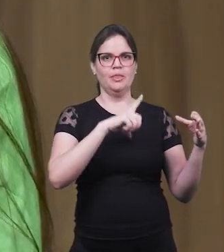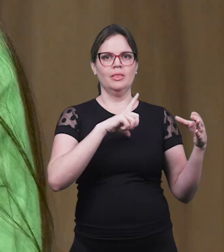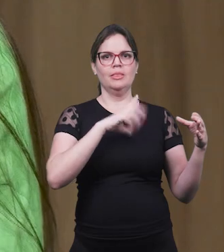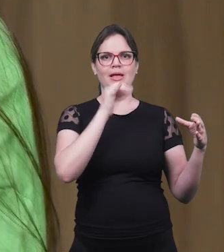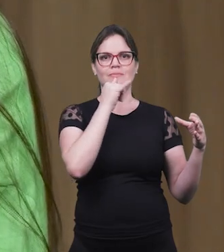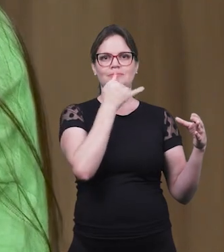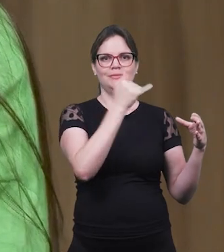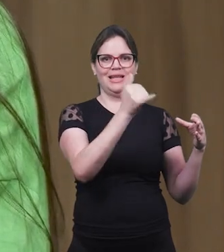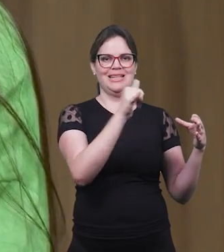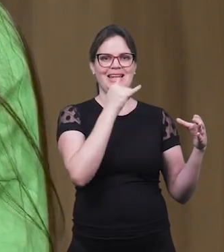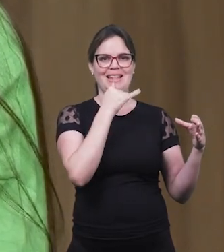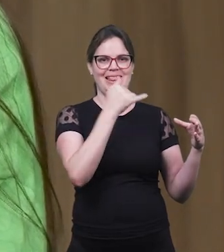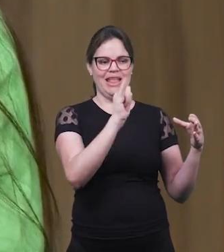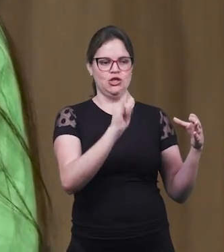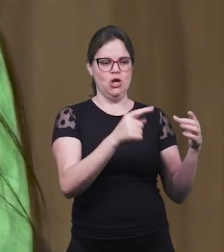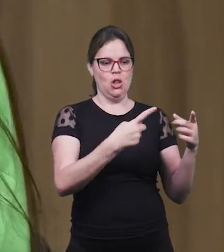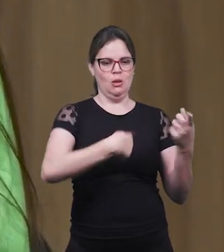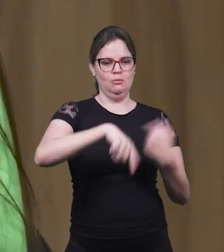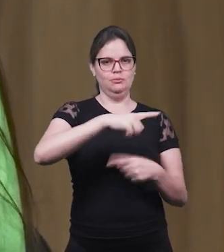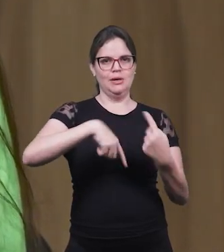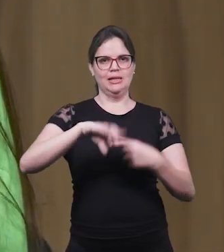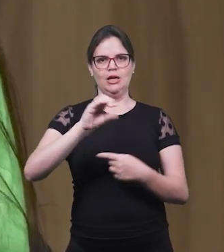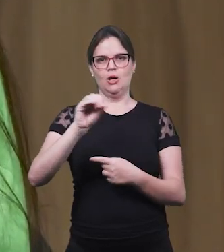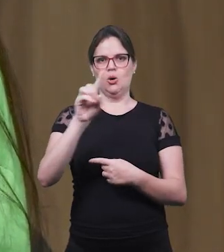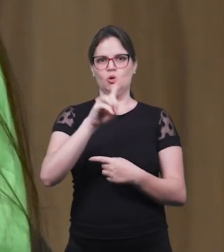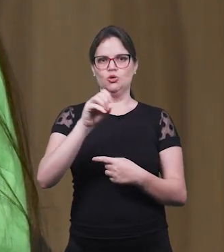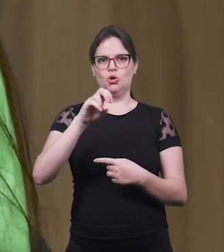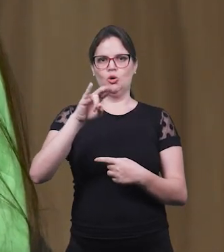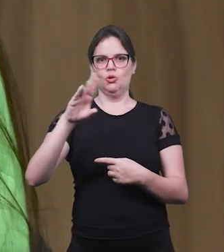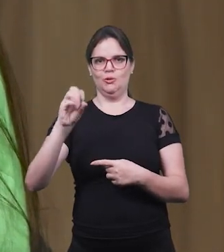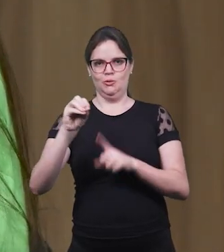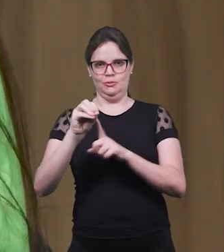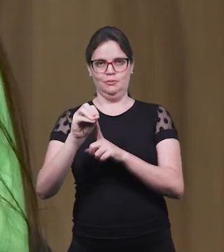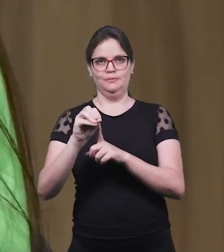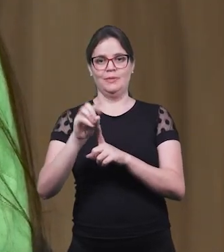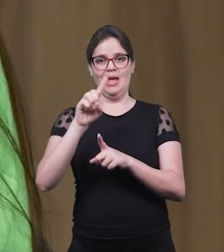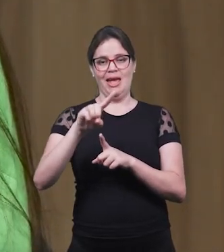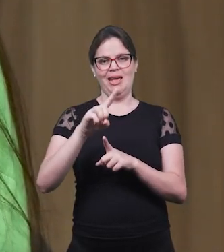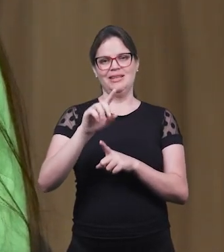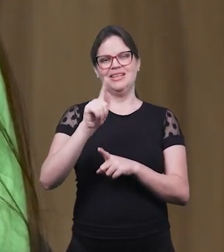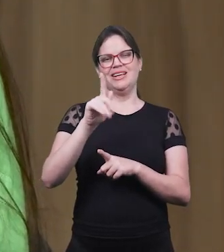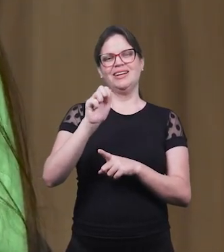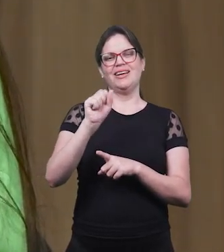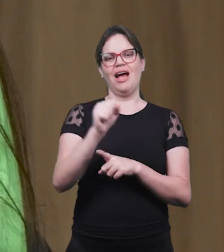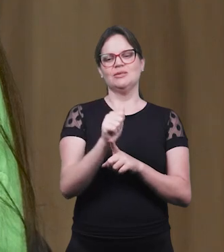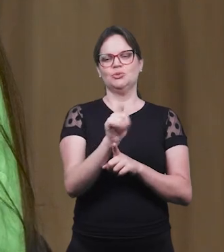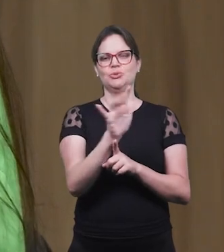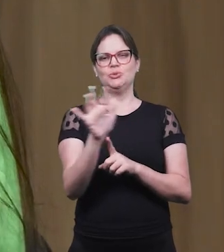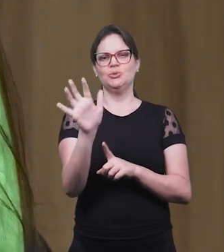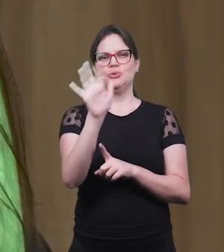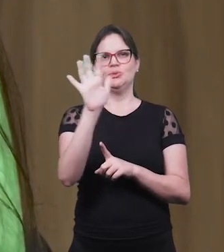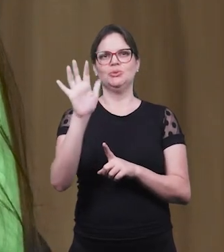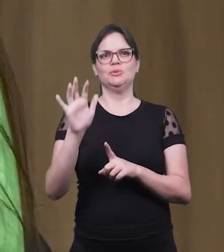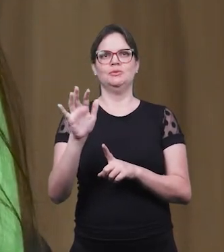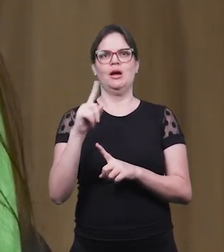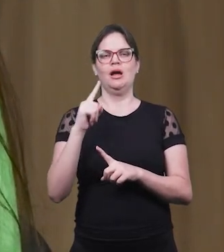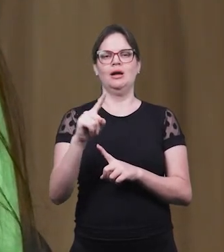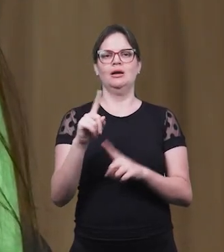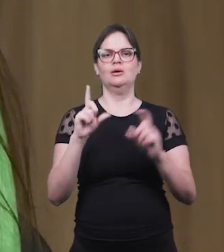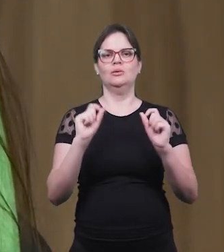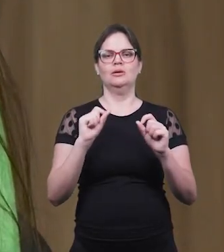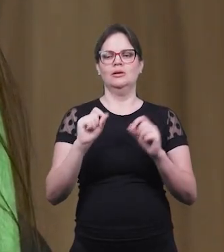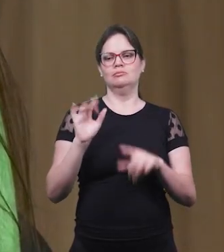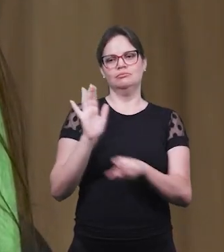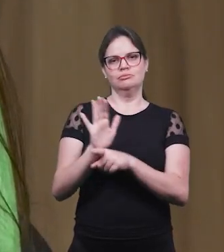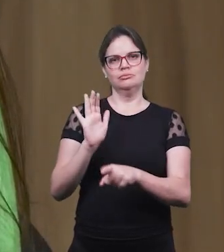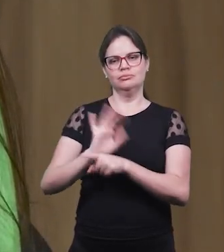num gerador, se gera o ozônio. Né? Então, esse gás, ele é um adjuvante,